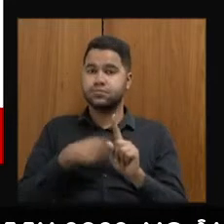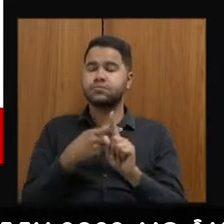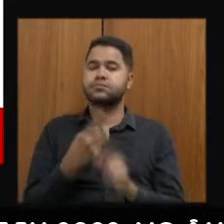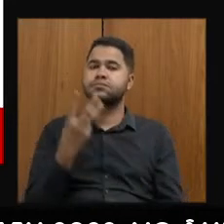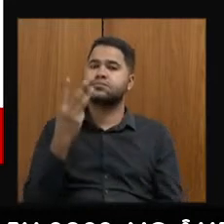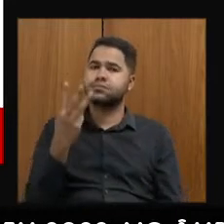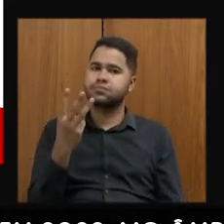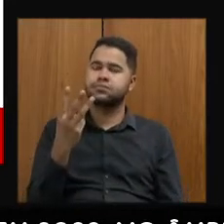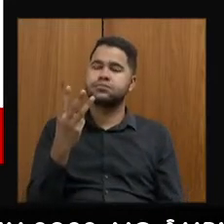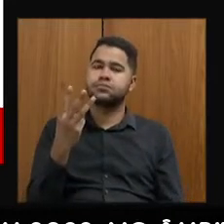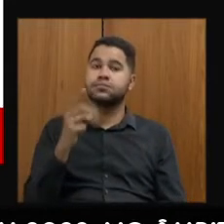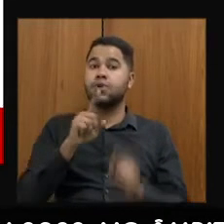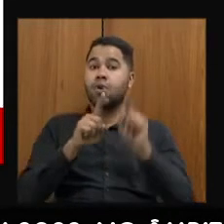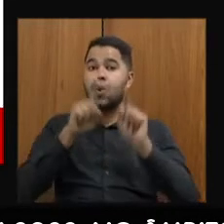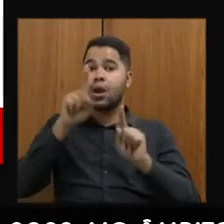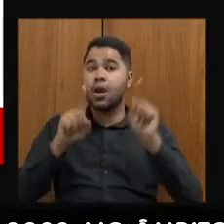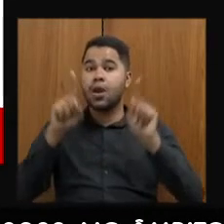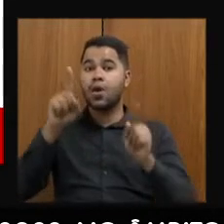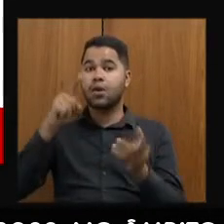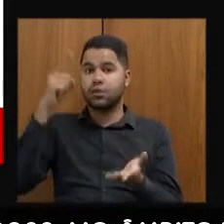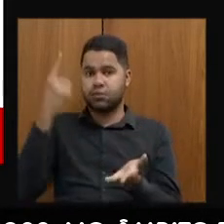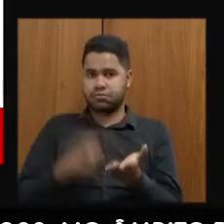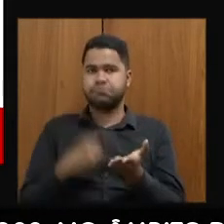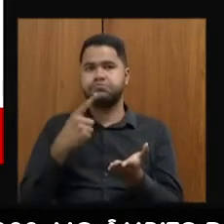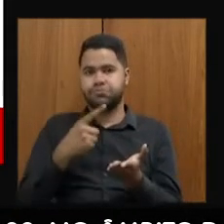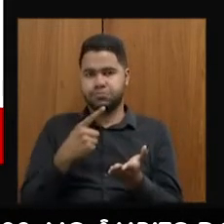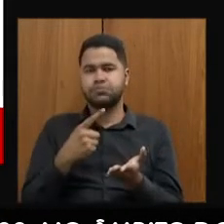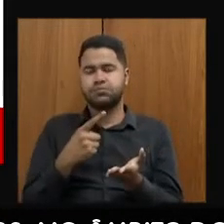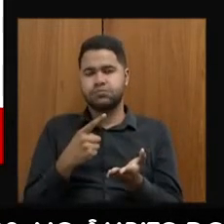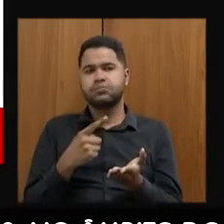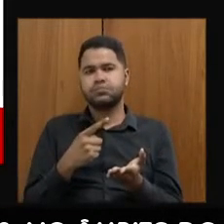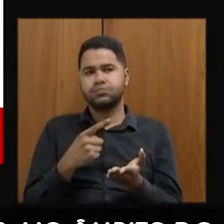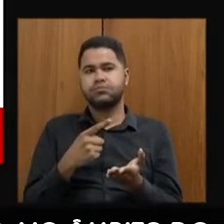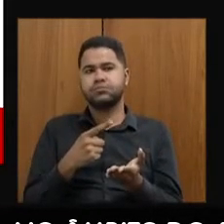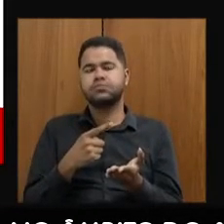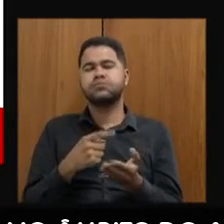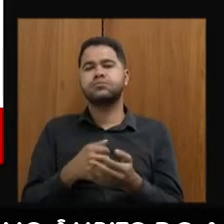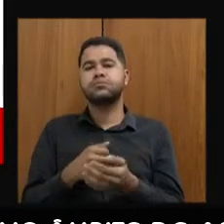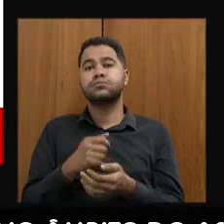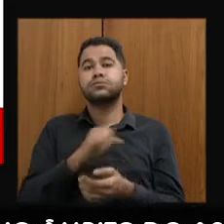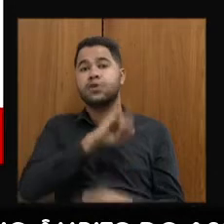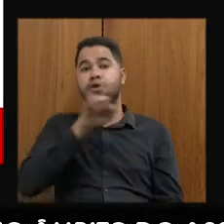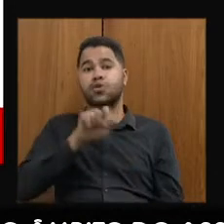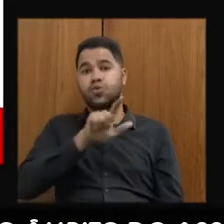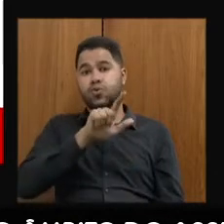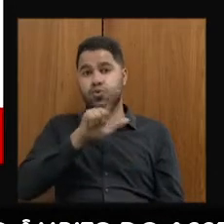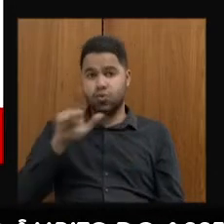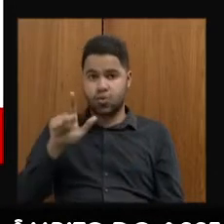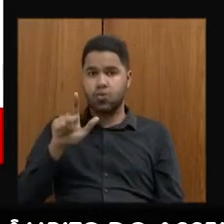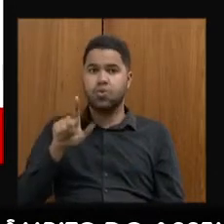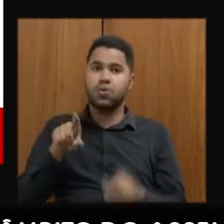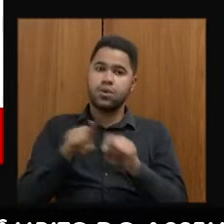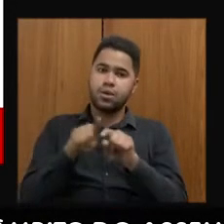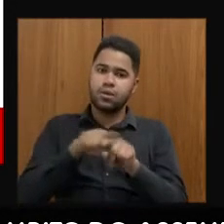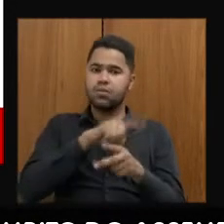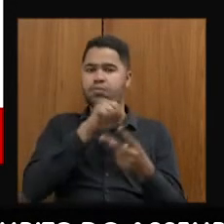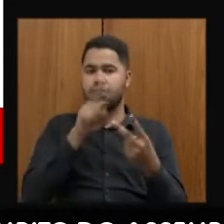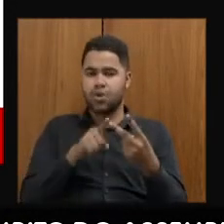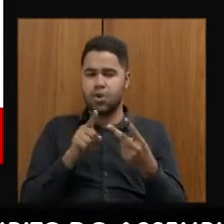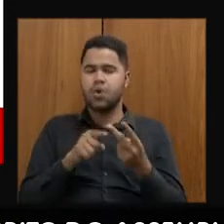três com os leilões marcados agora em Julho e comecinho de agosto